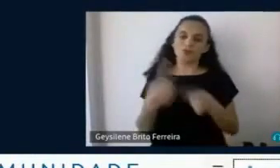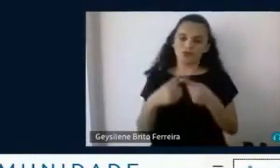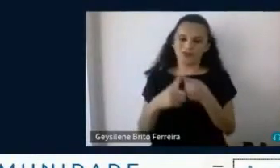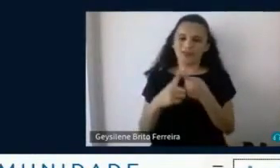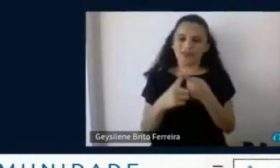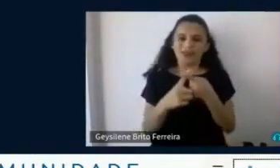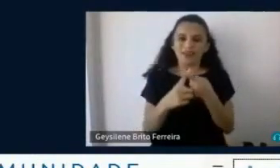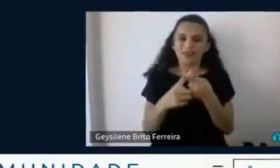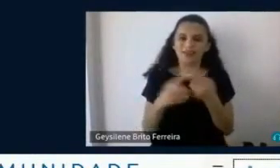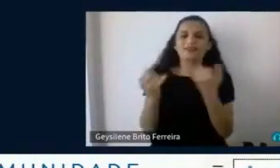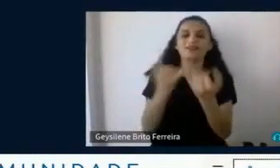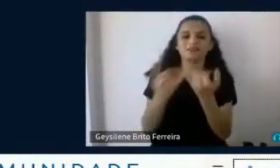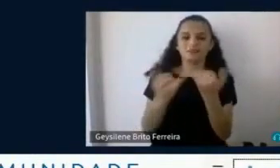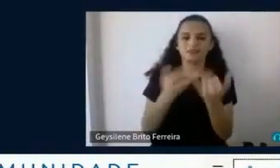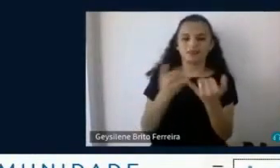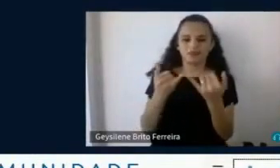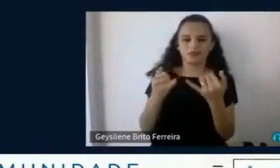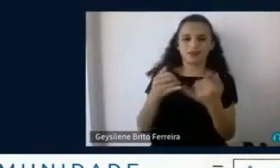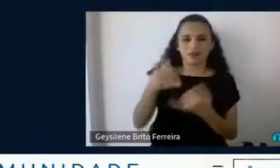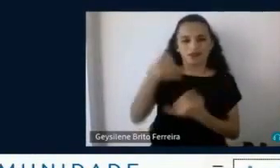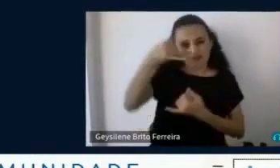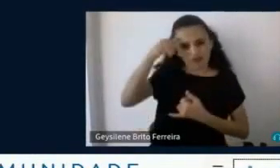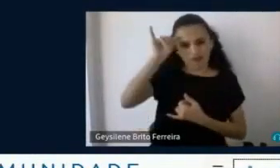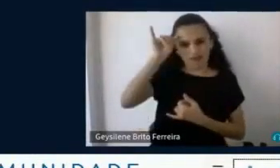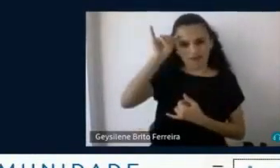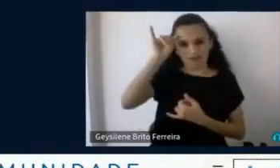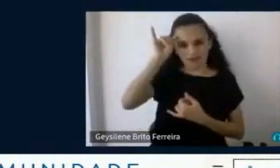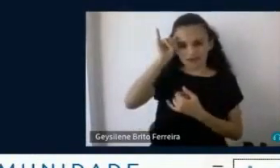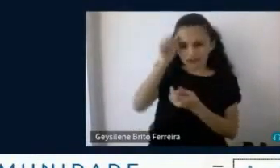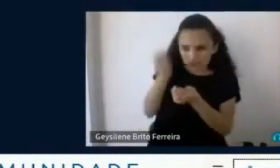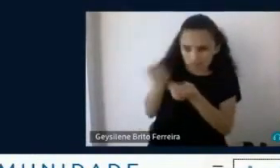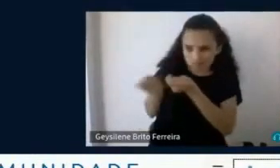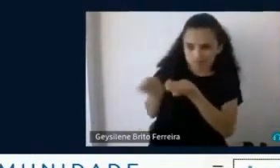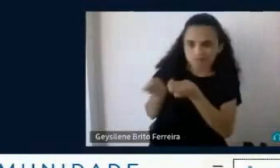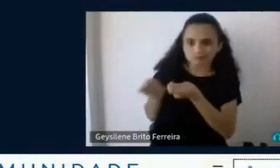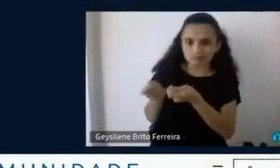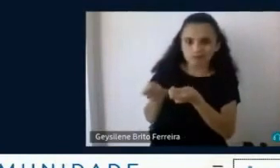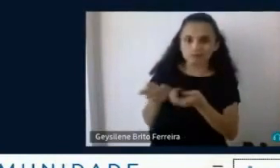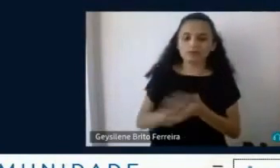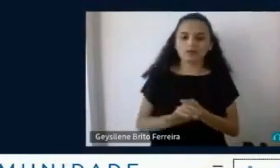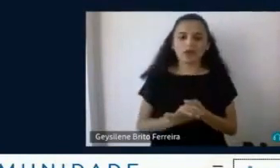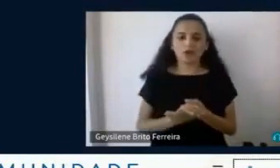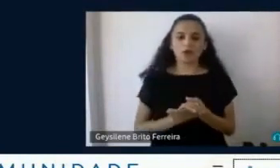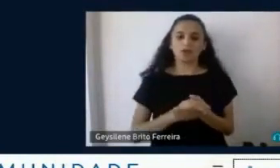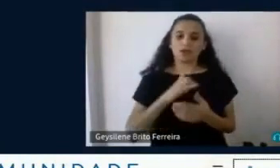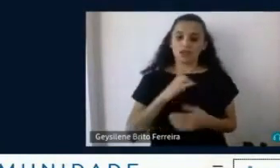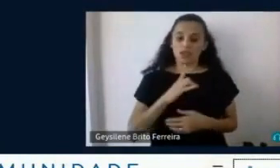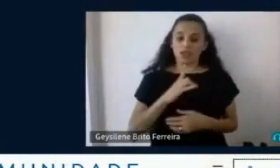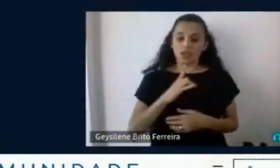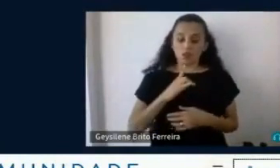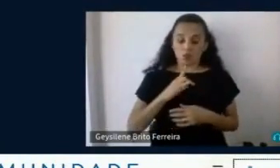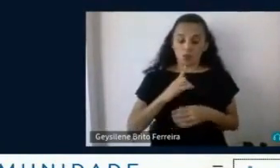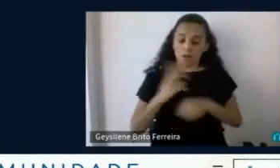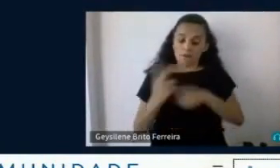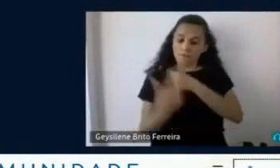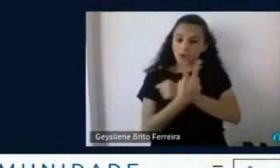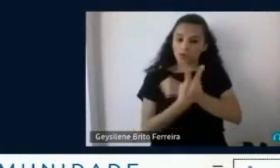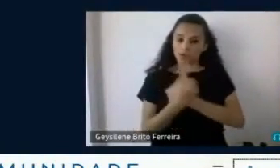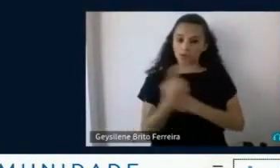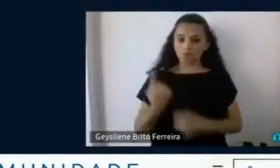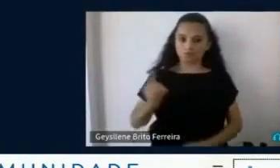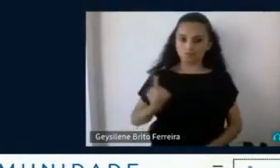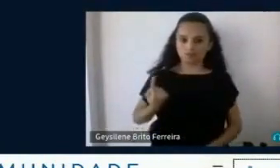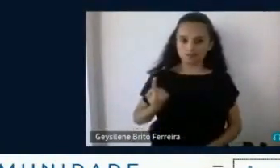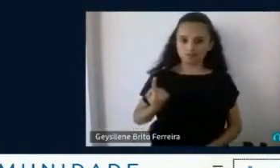imunidade coletiva é a imunidade individual que escalada para a população